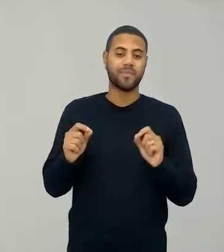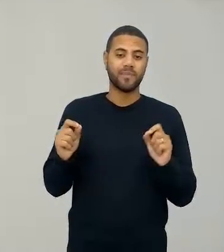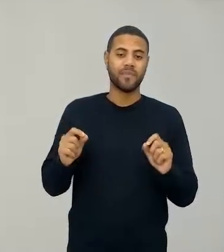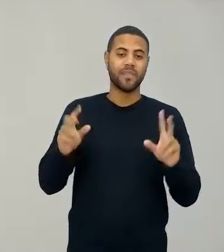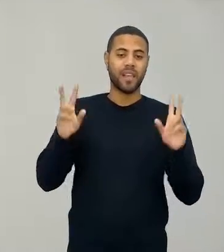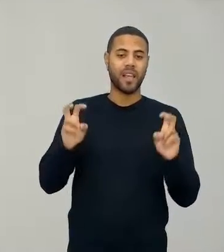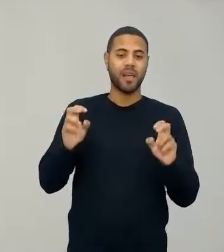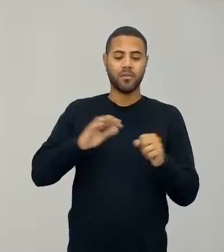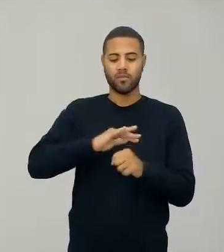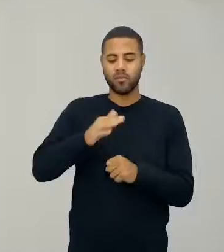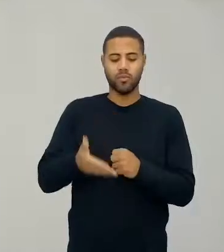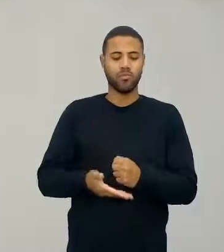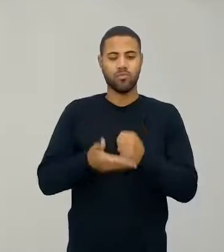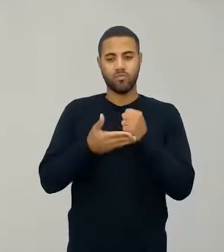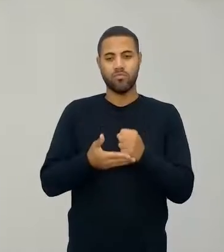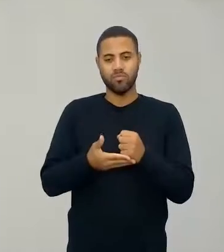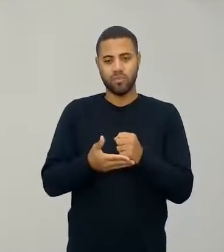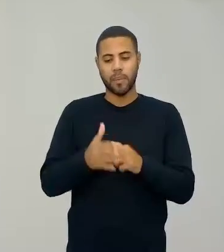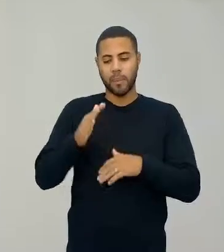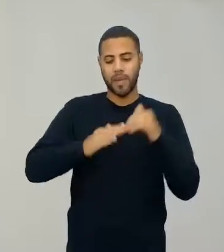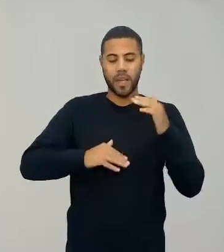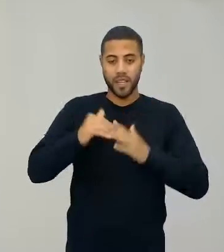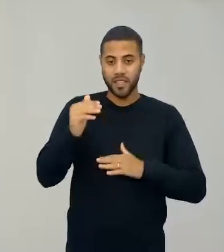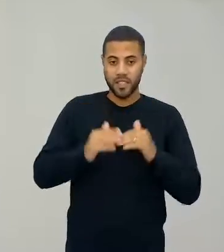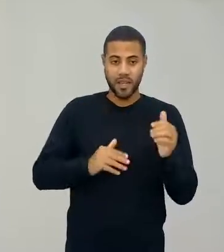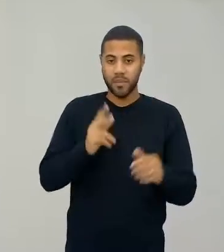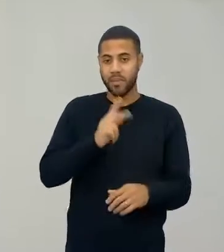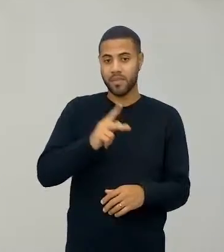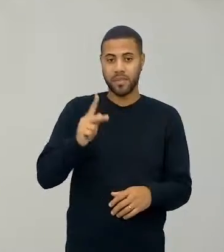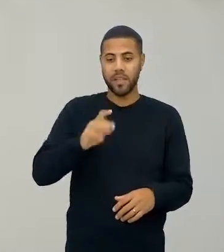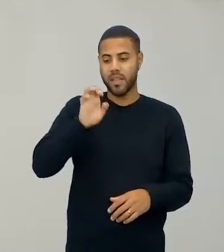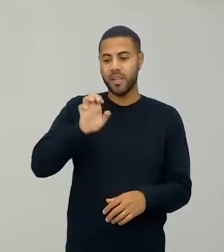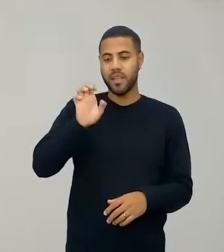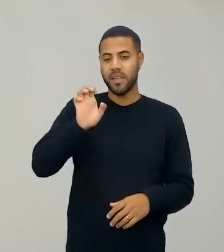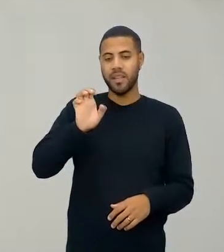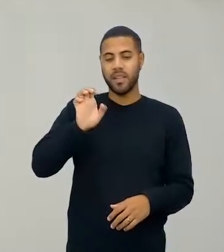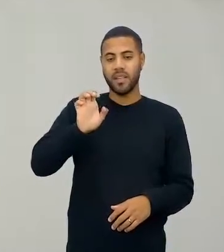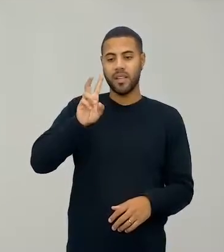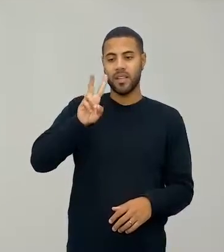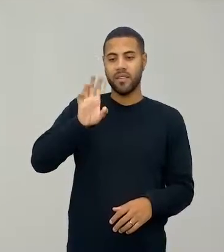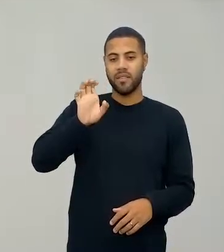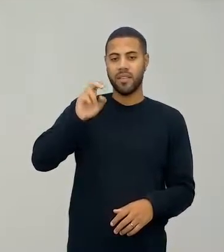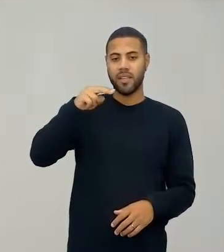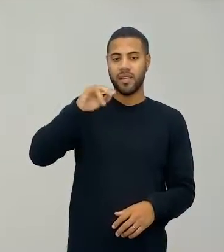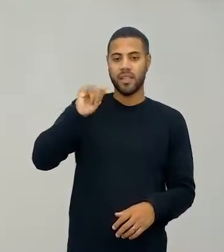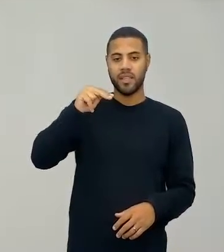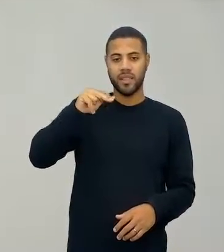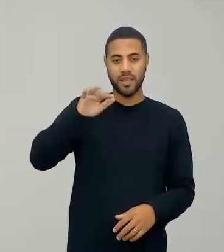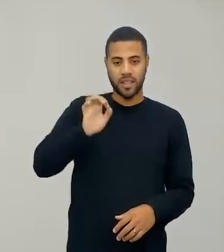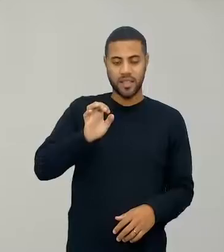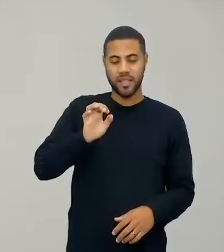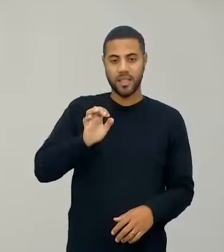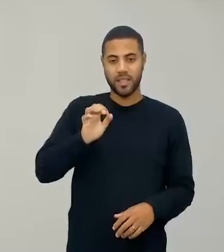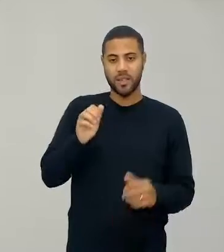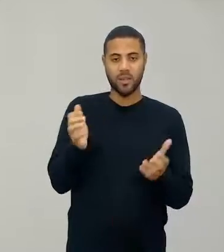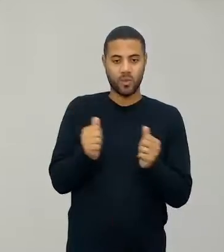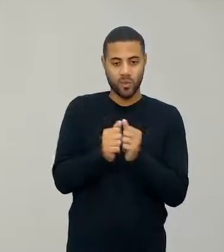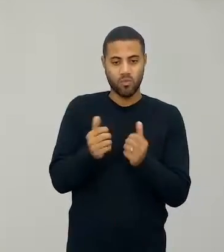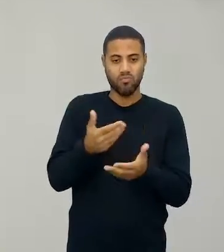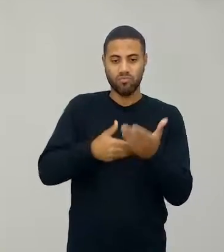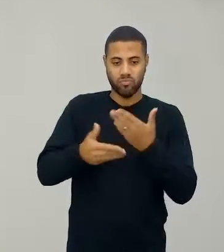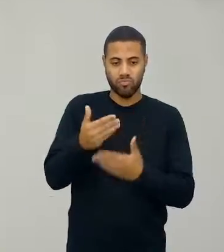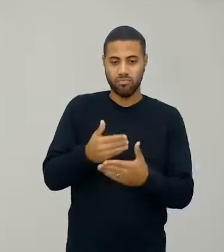hábitos sustentáveis. Eu sou a professora Eveline e estarei aqui ministrando essa aula com